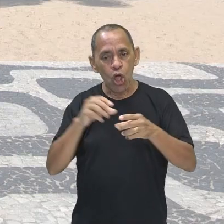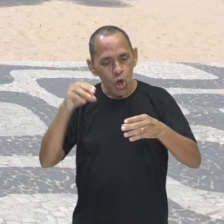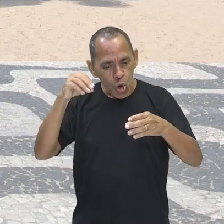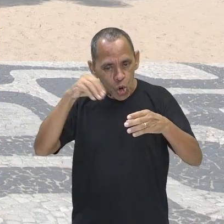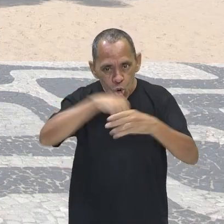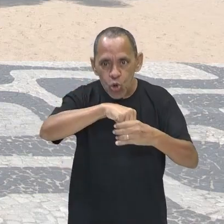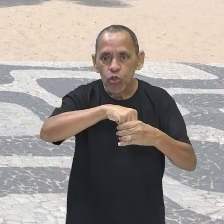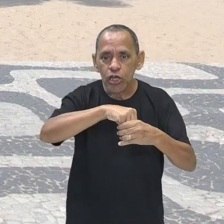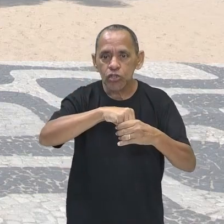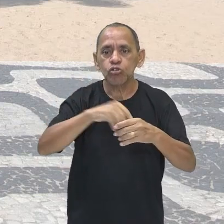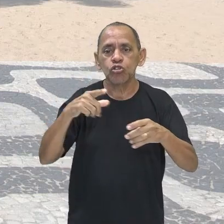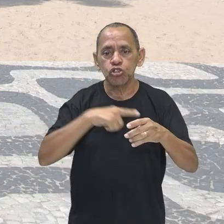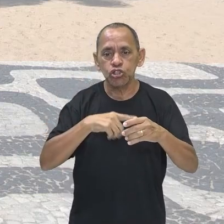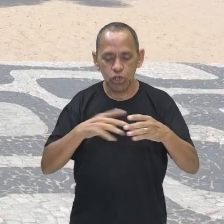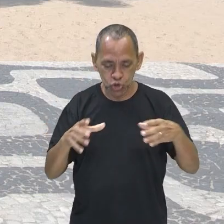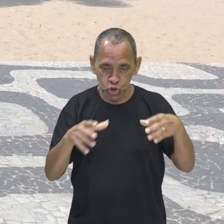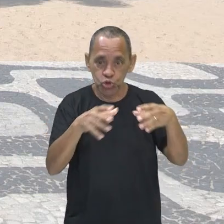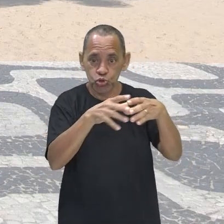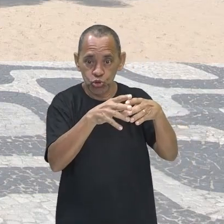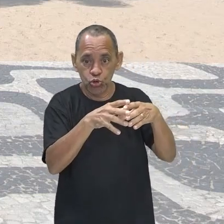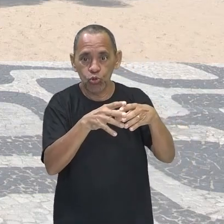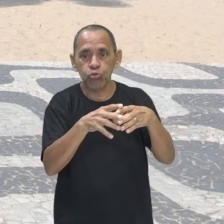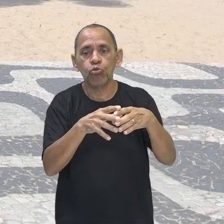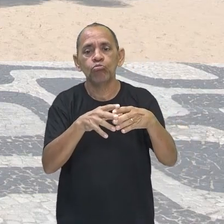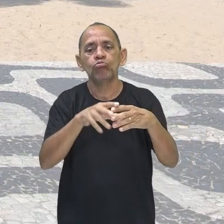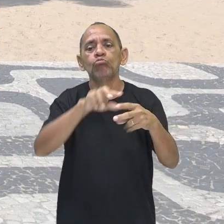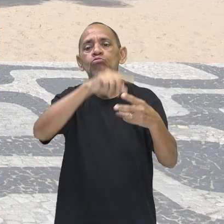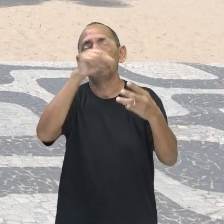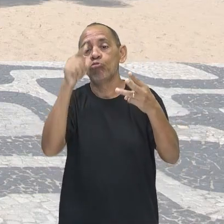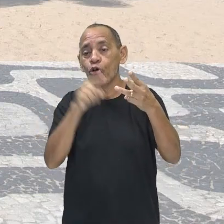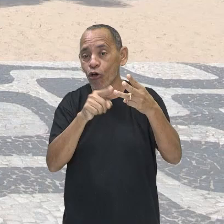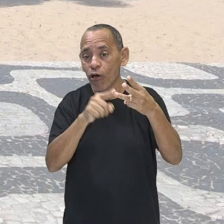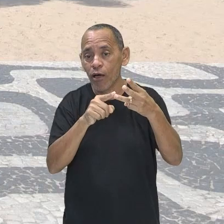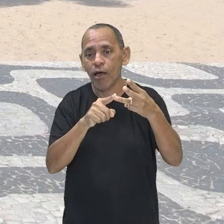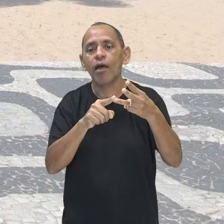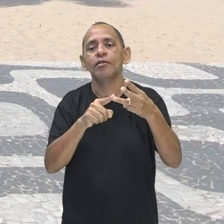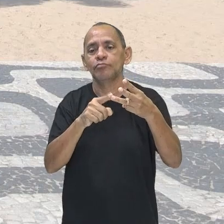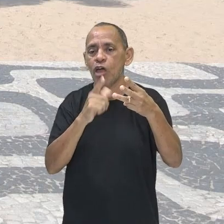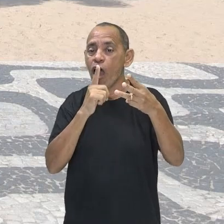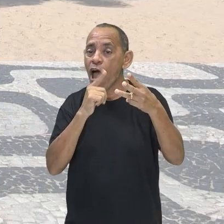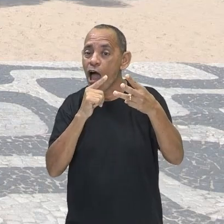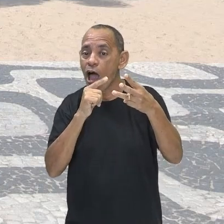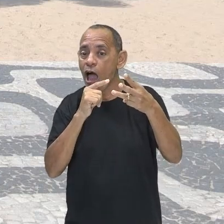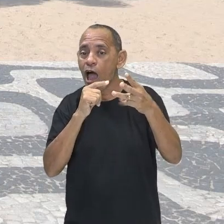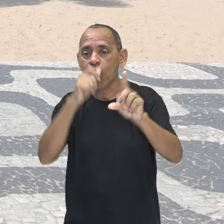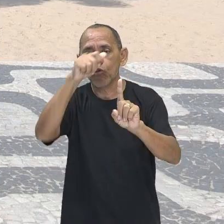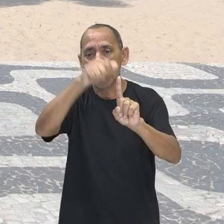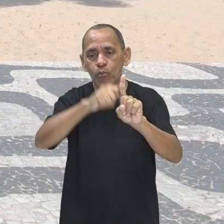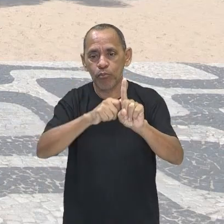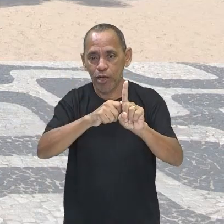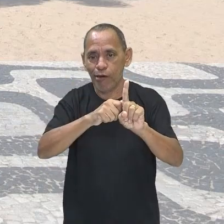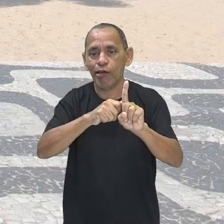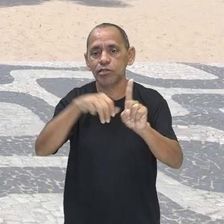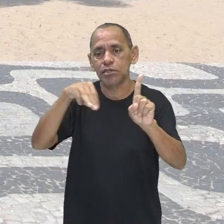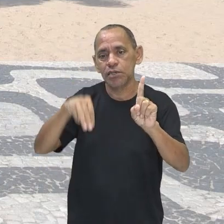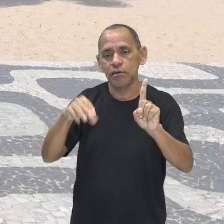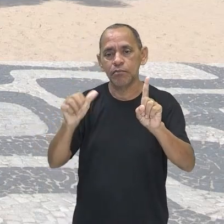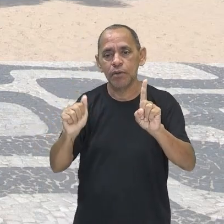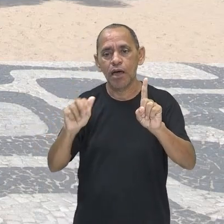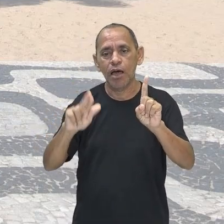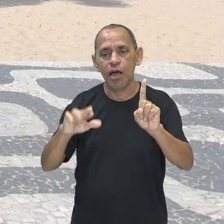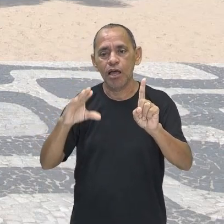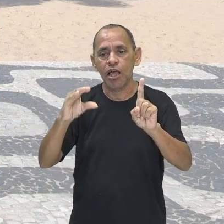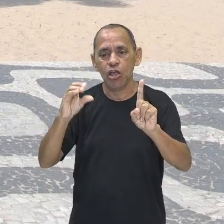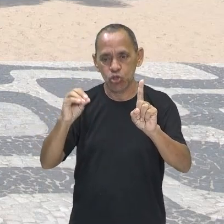brasileiro. Águas de Março, também é pau, é pedra, é o fim do caminho. E aí vai por diante, vocês podem